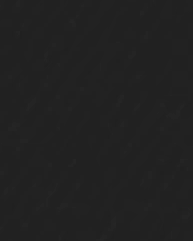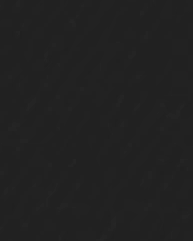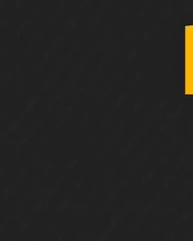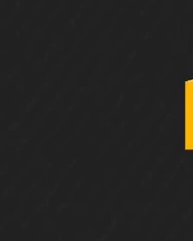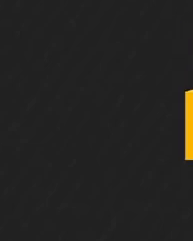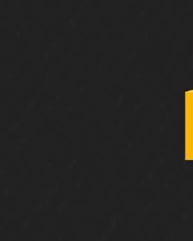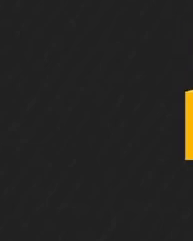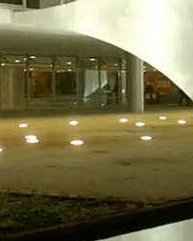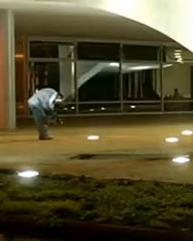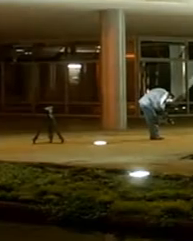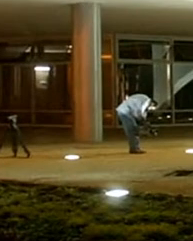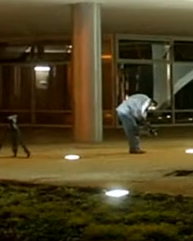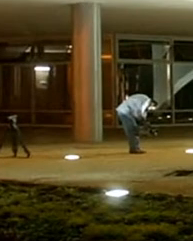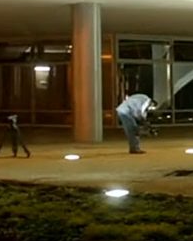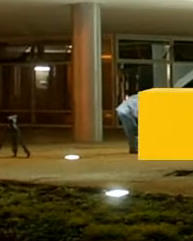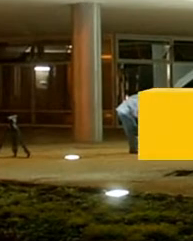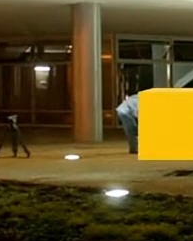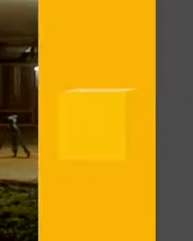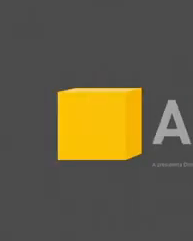Música